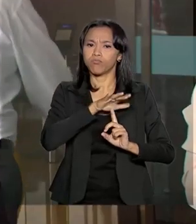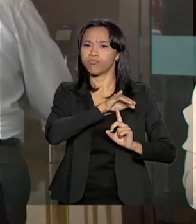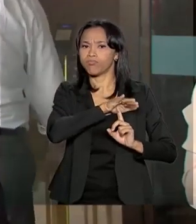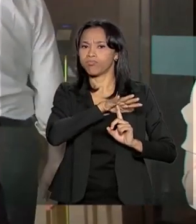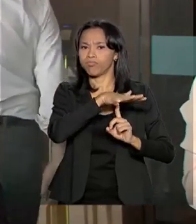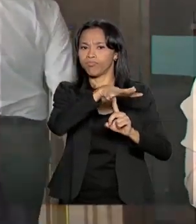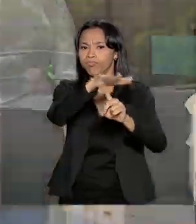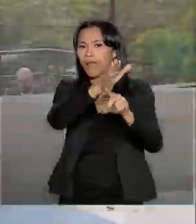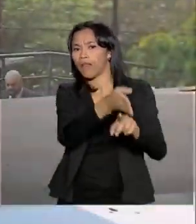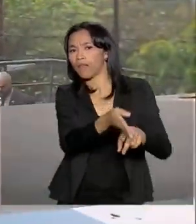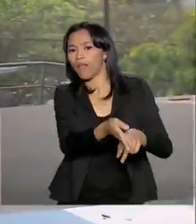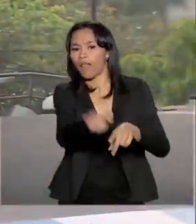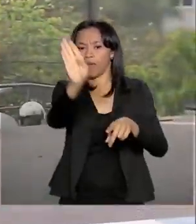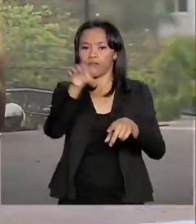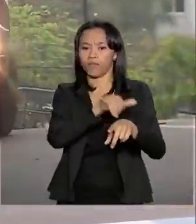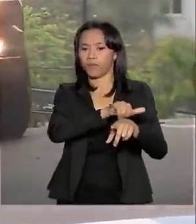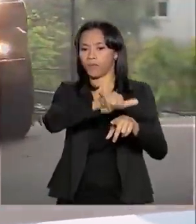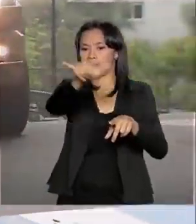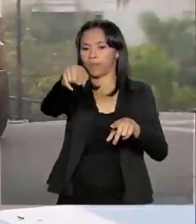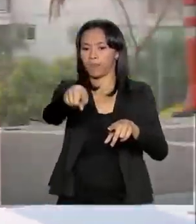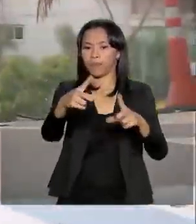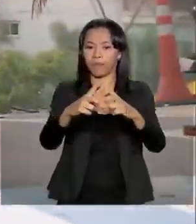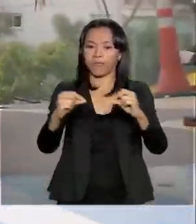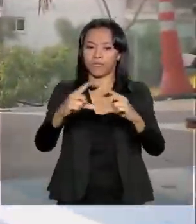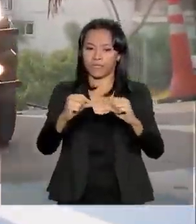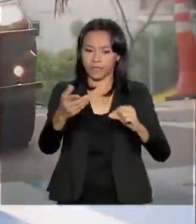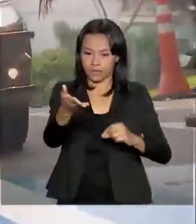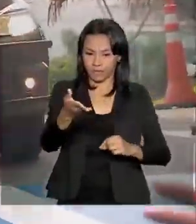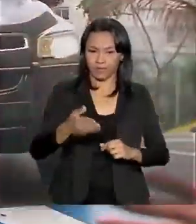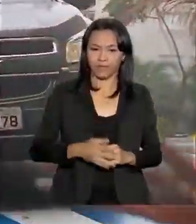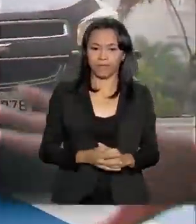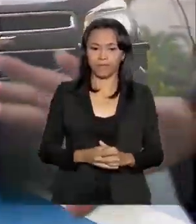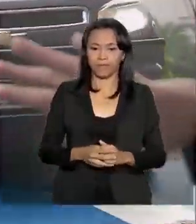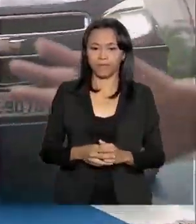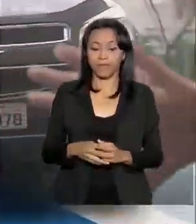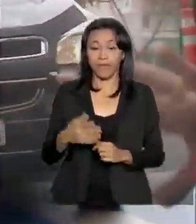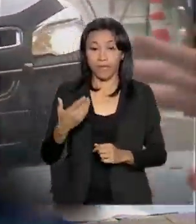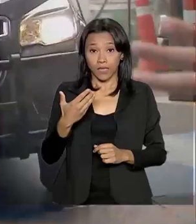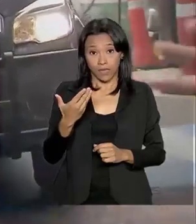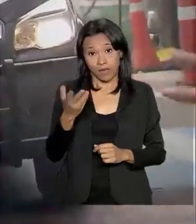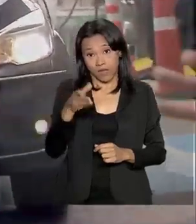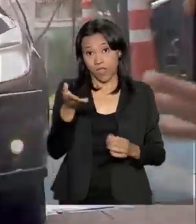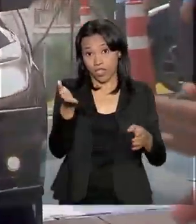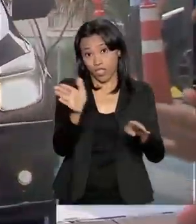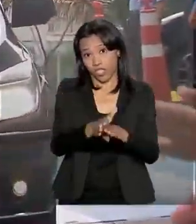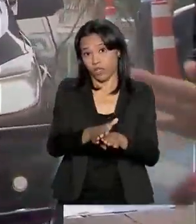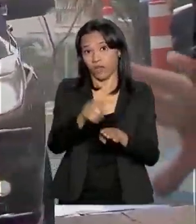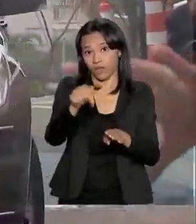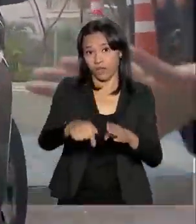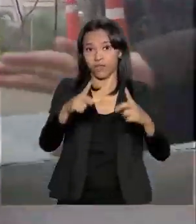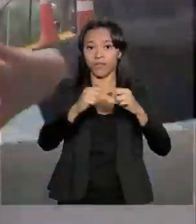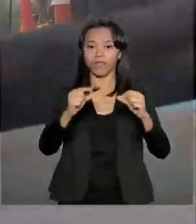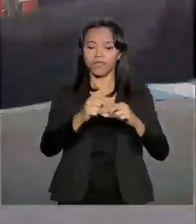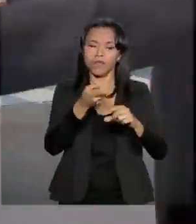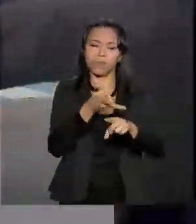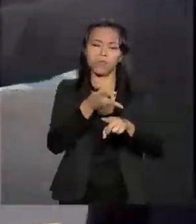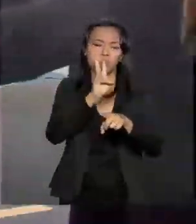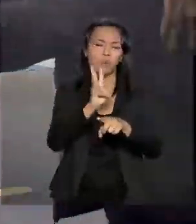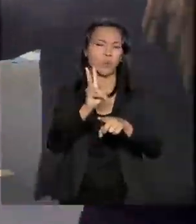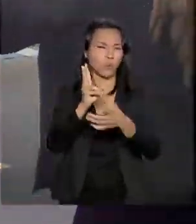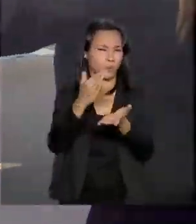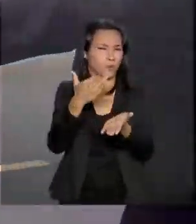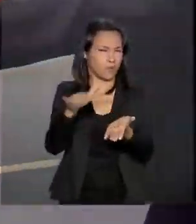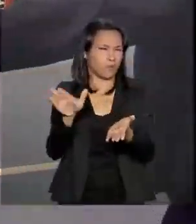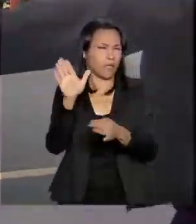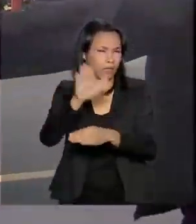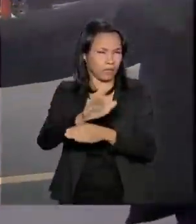presidente até a cidade de Brasília. A expectativa de chegada é por volta de 14h30 da tarde, conforme adiantou